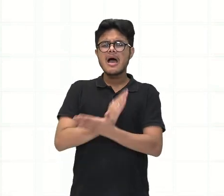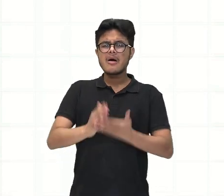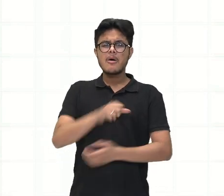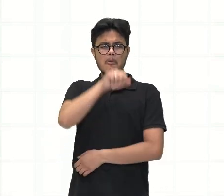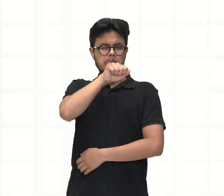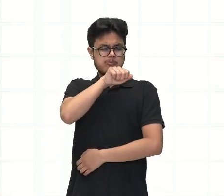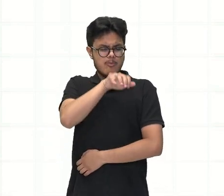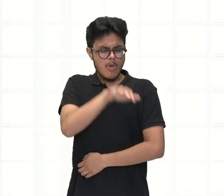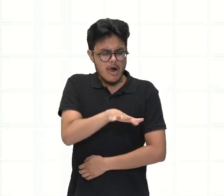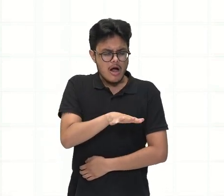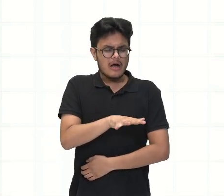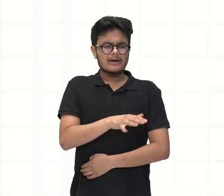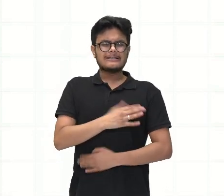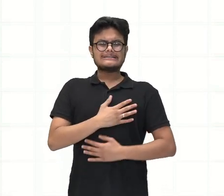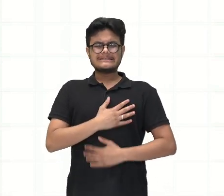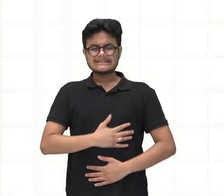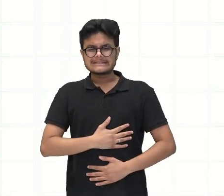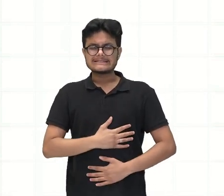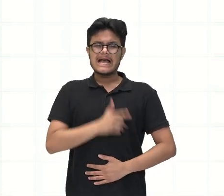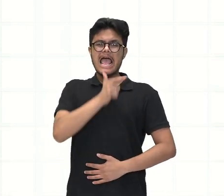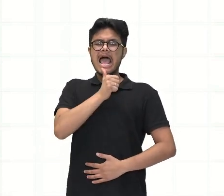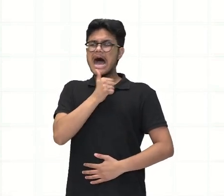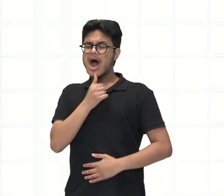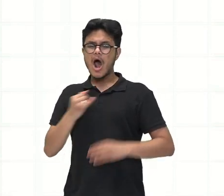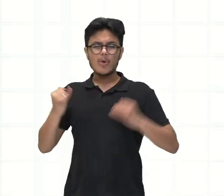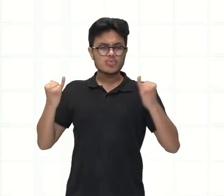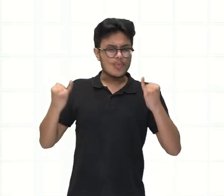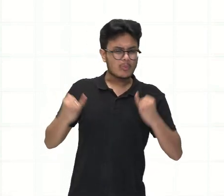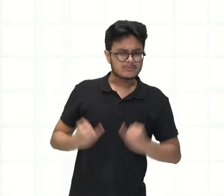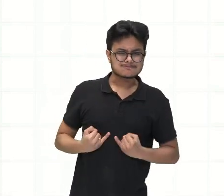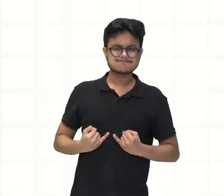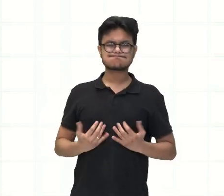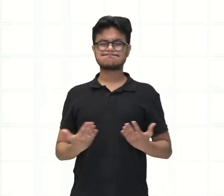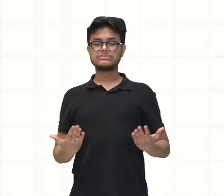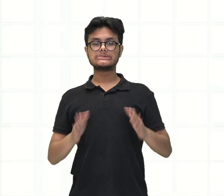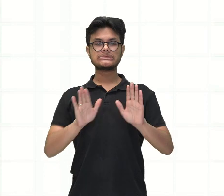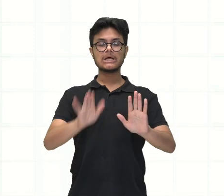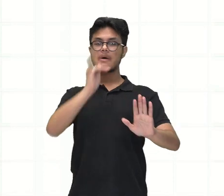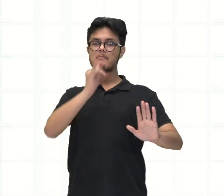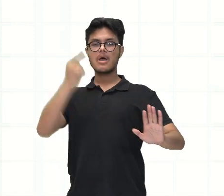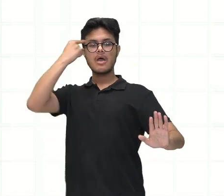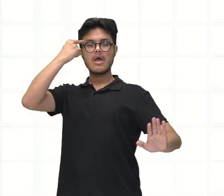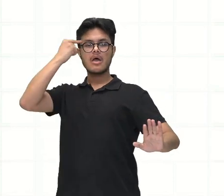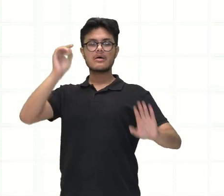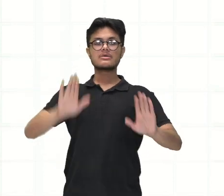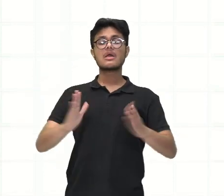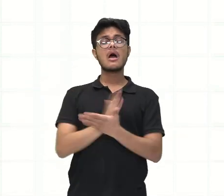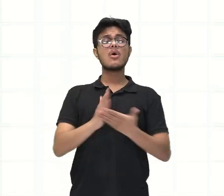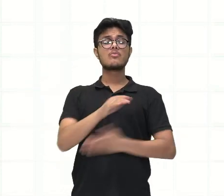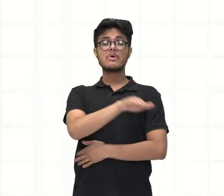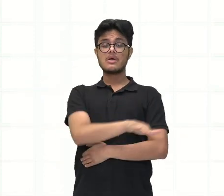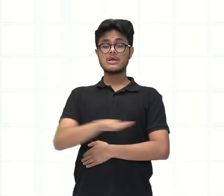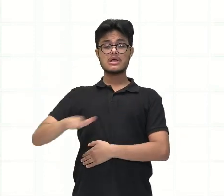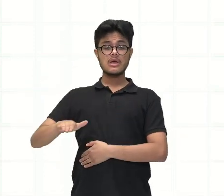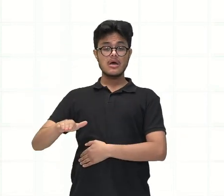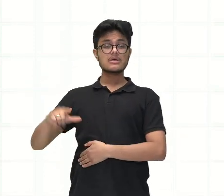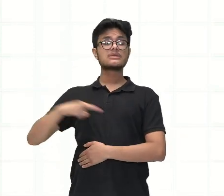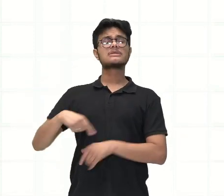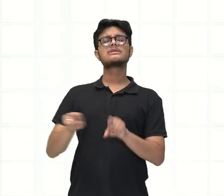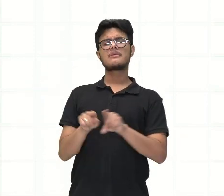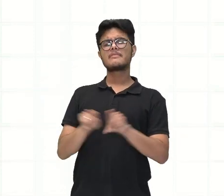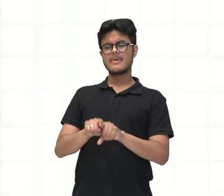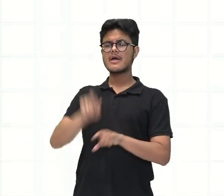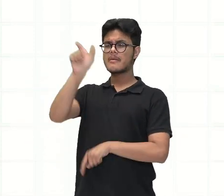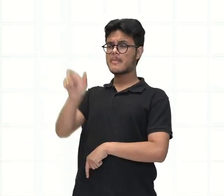vômitos, né? Desidratação. Saibam vocês que crianças e